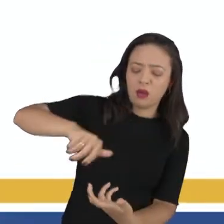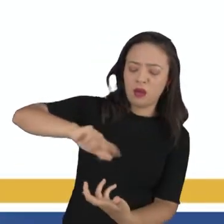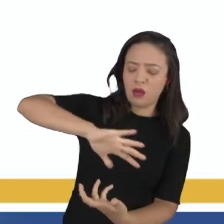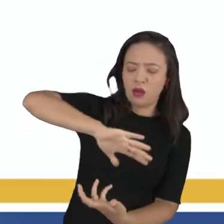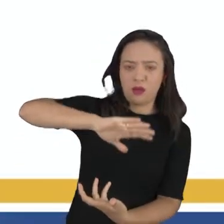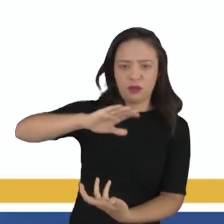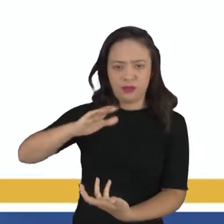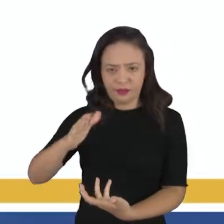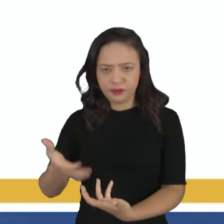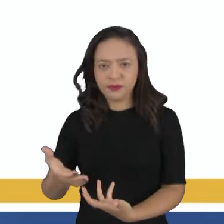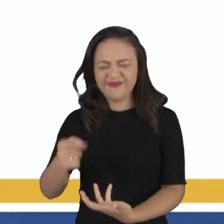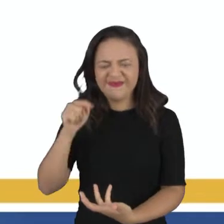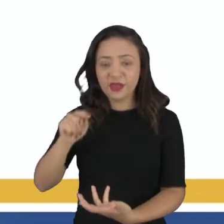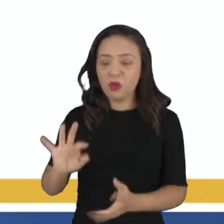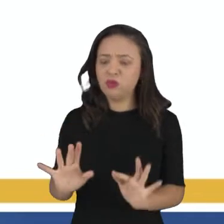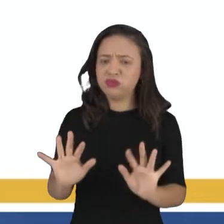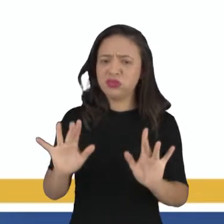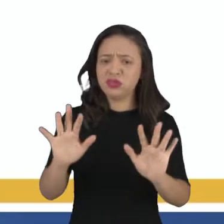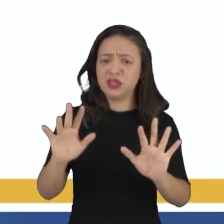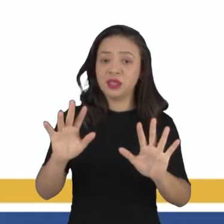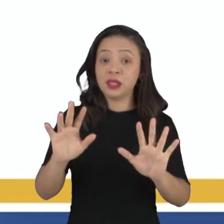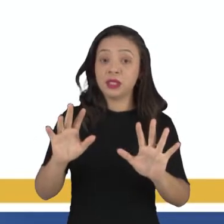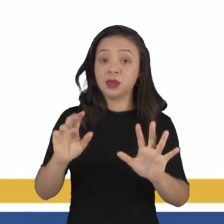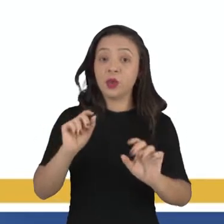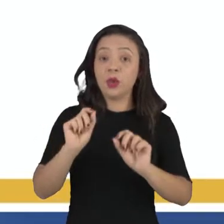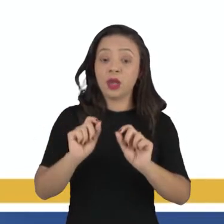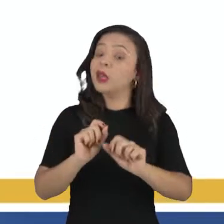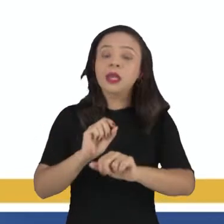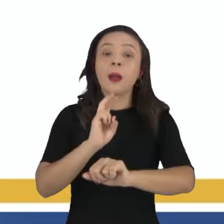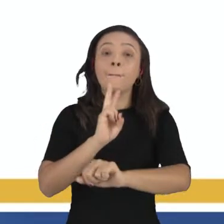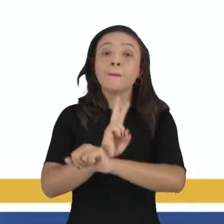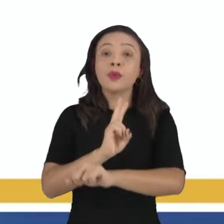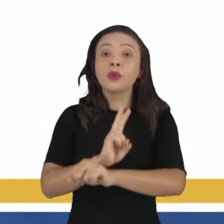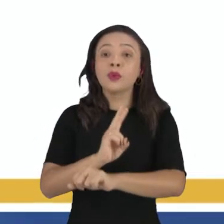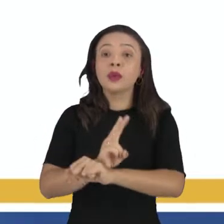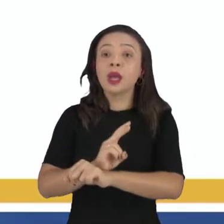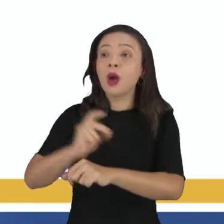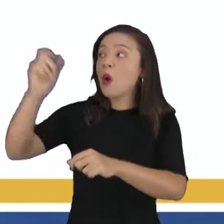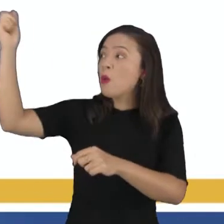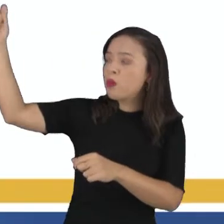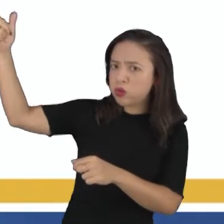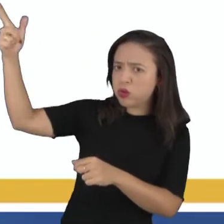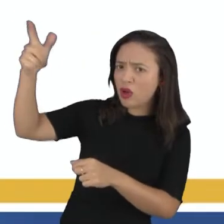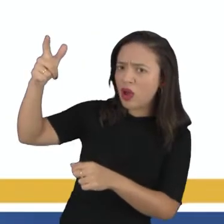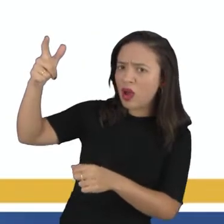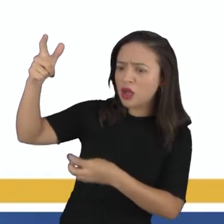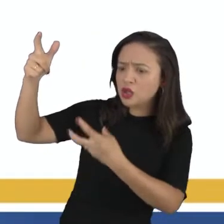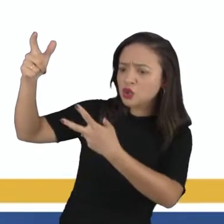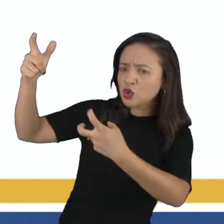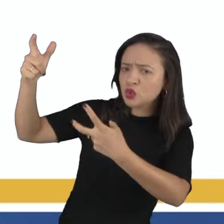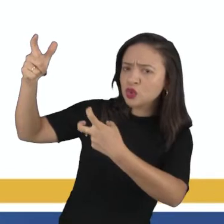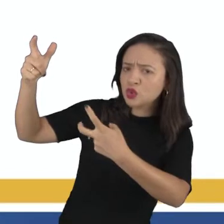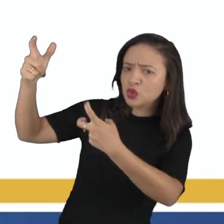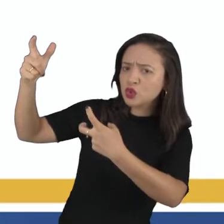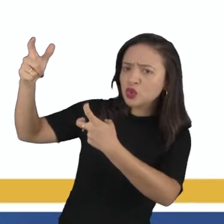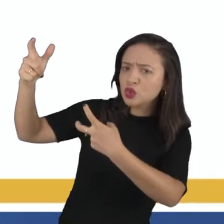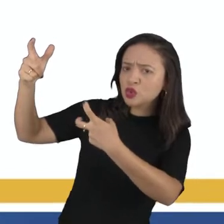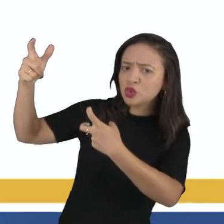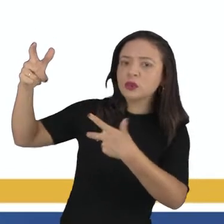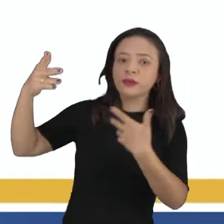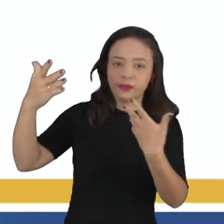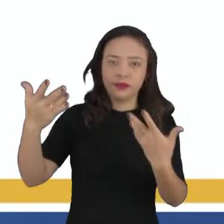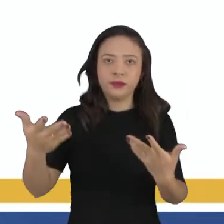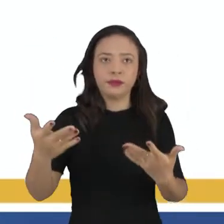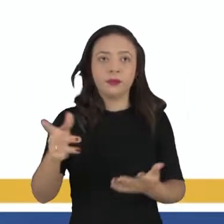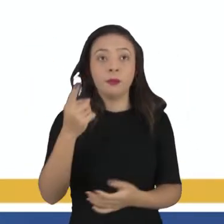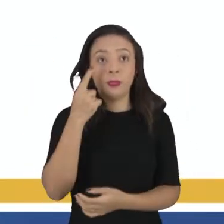e esses gases, eles prendem parte da luz solar que chega do Sol, né? Então, ali na telinha mostra, ó, uma parte